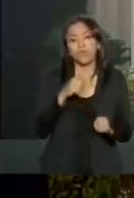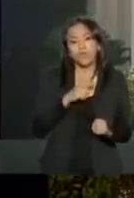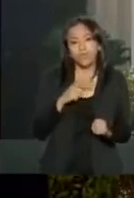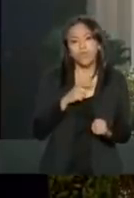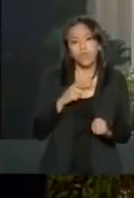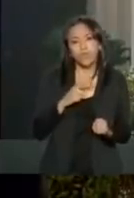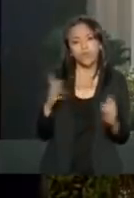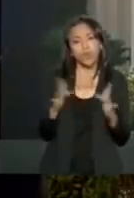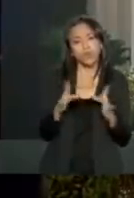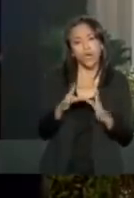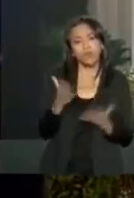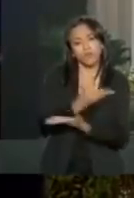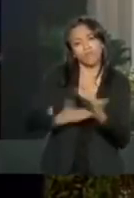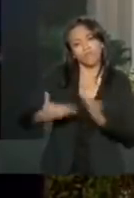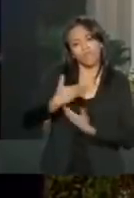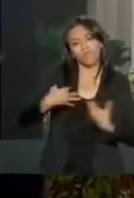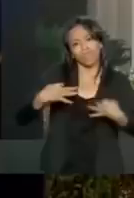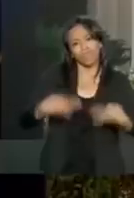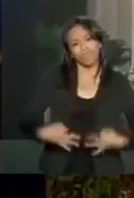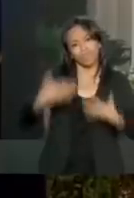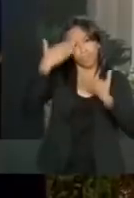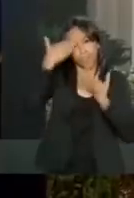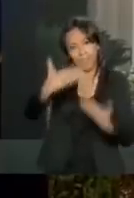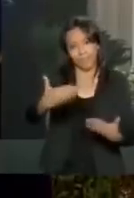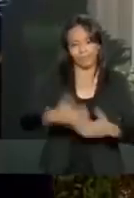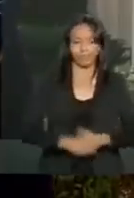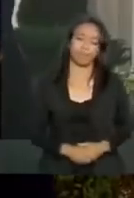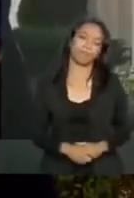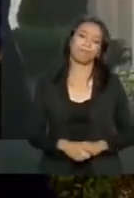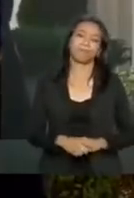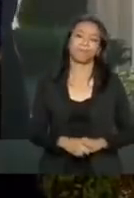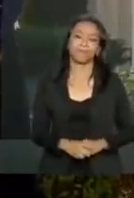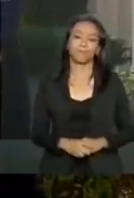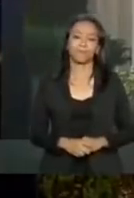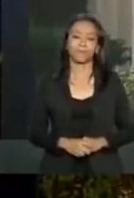muito justo. Muito obrigada. Thank you.